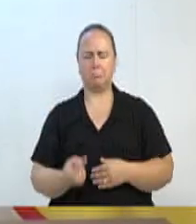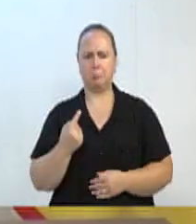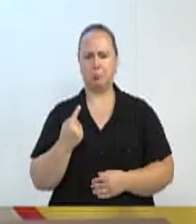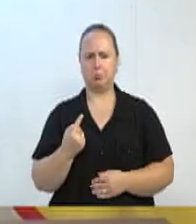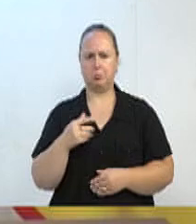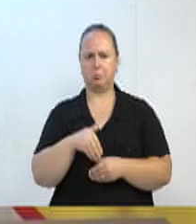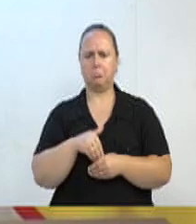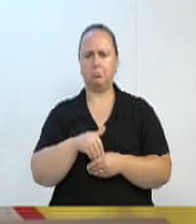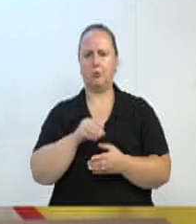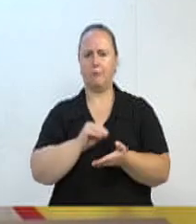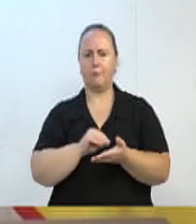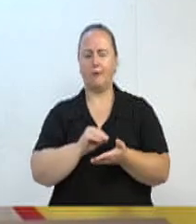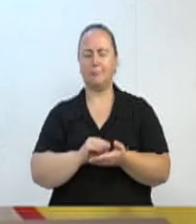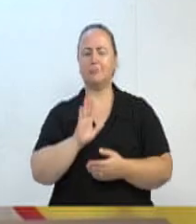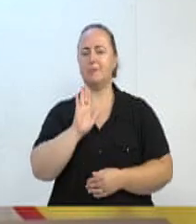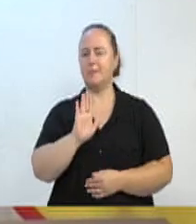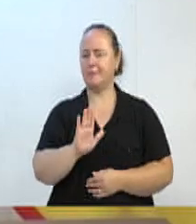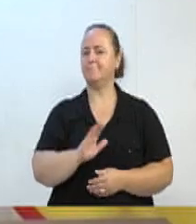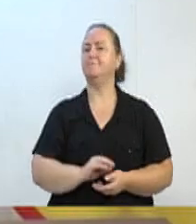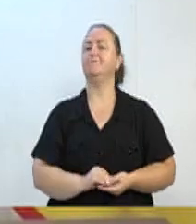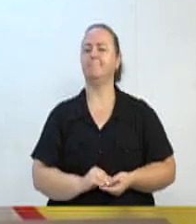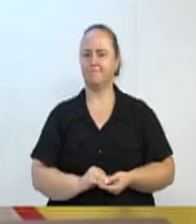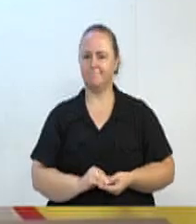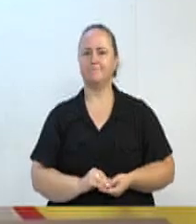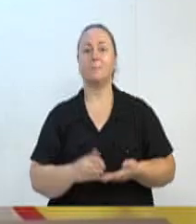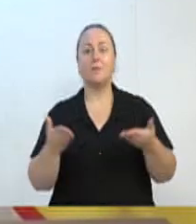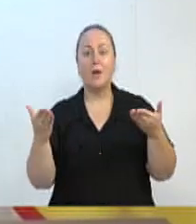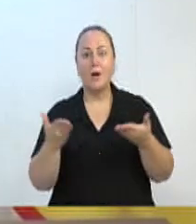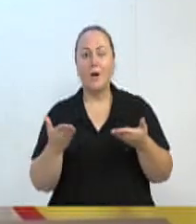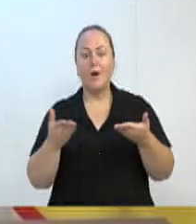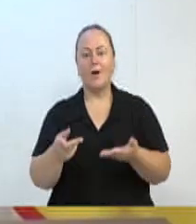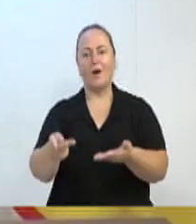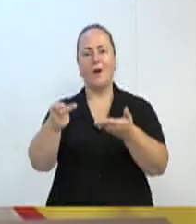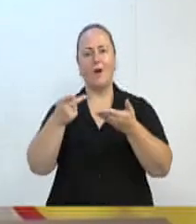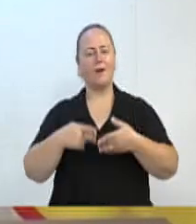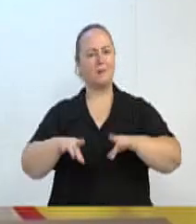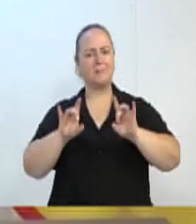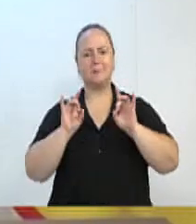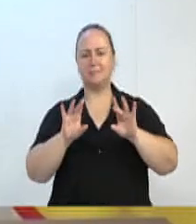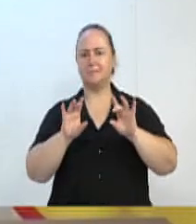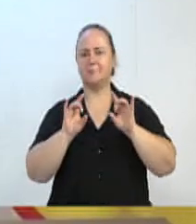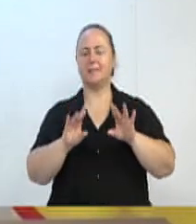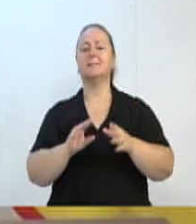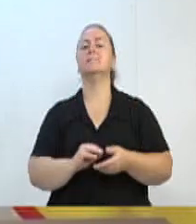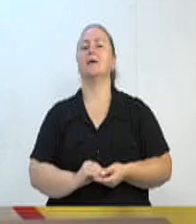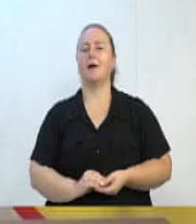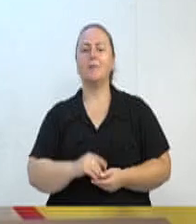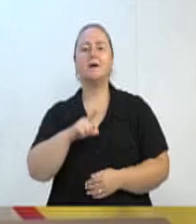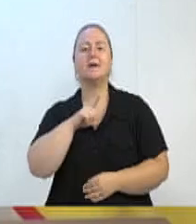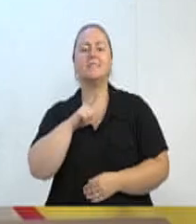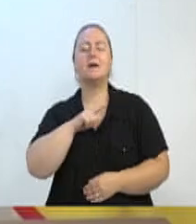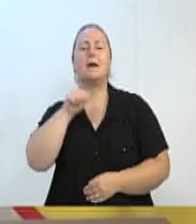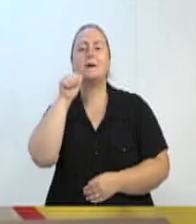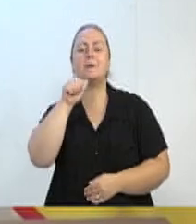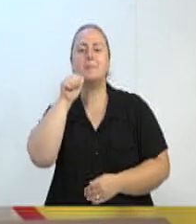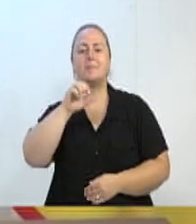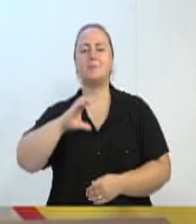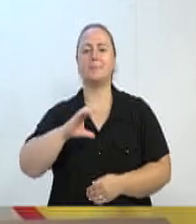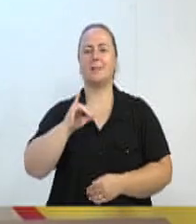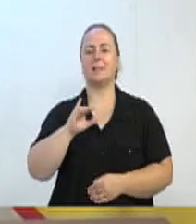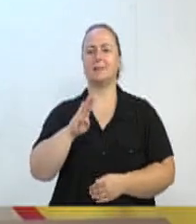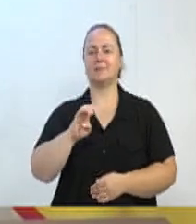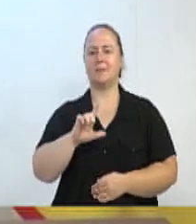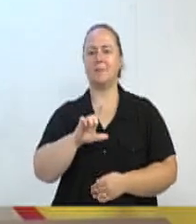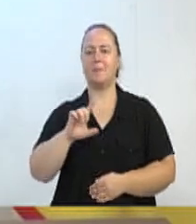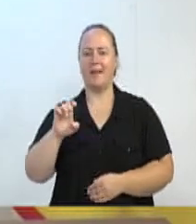e hoje eu recebi uma visita muito especial no nosso gabinete a gente trouxe nas últimas sessões o caso da menina Cibele fez aquele gesto